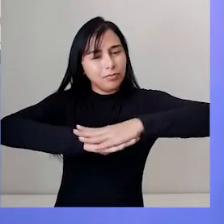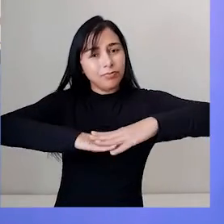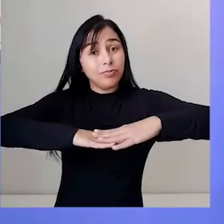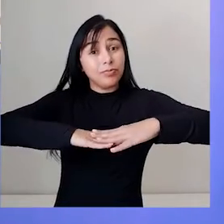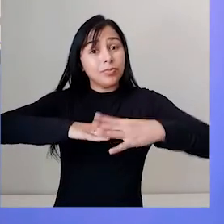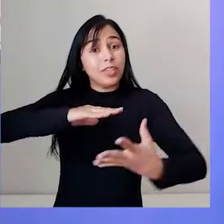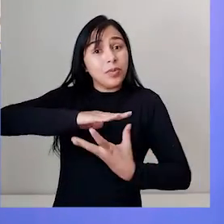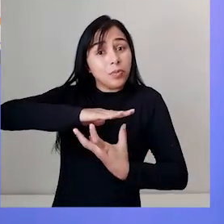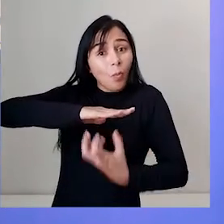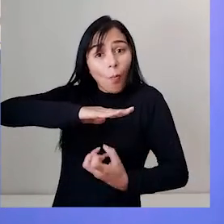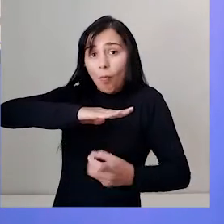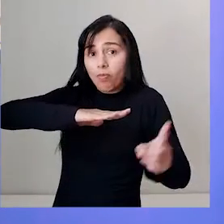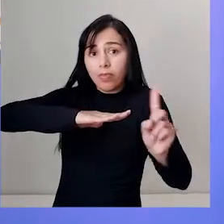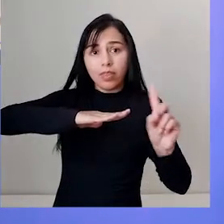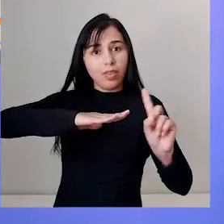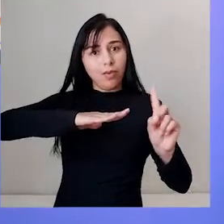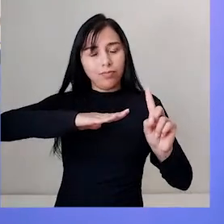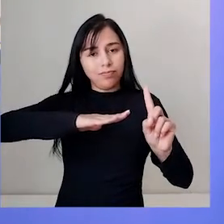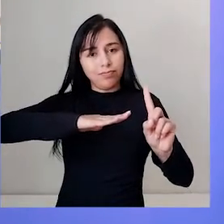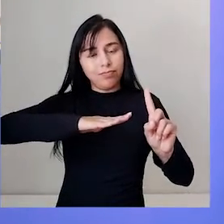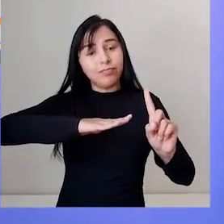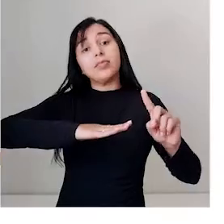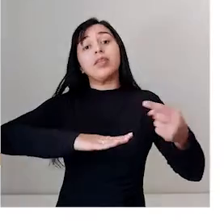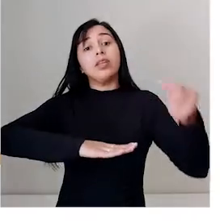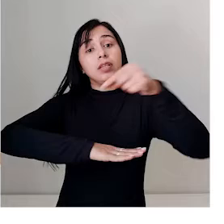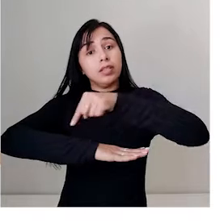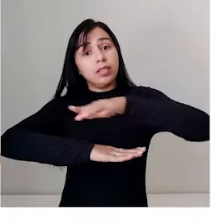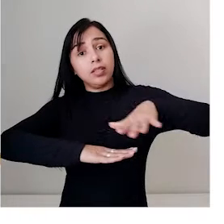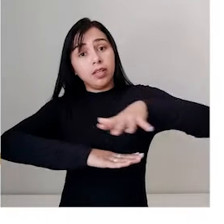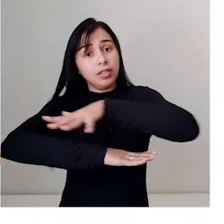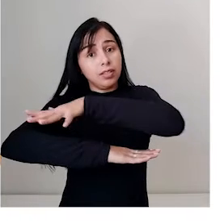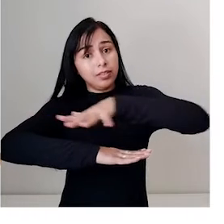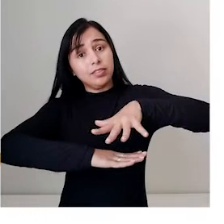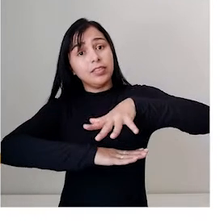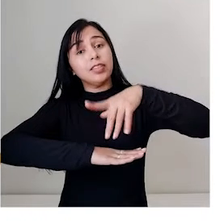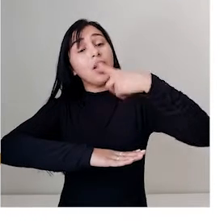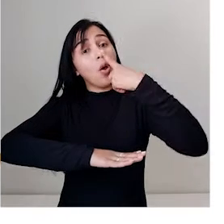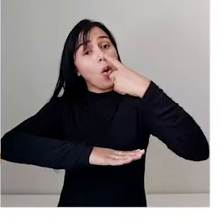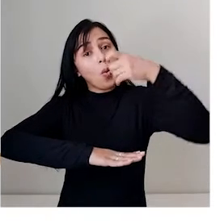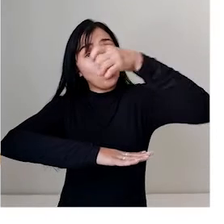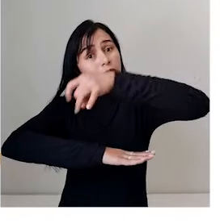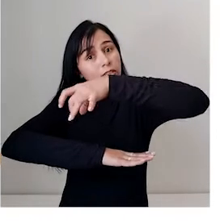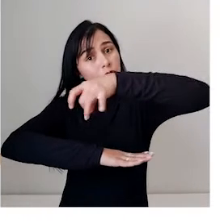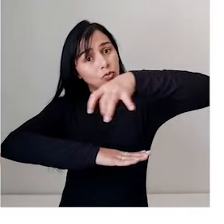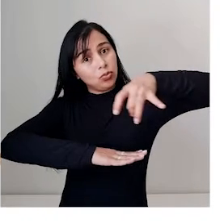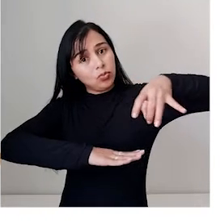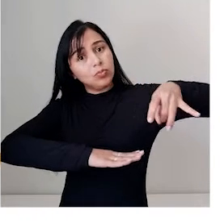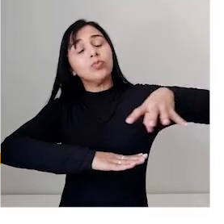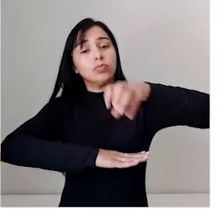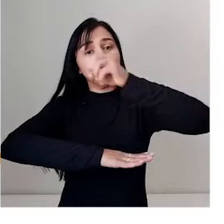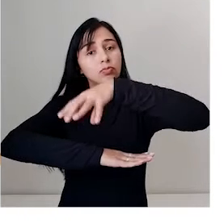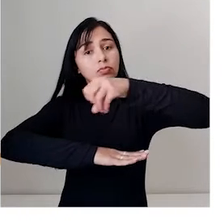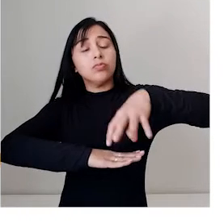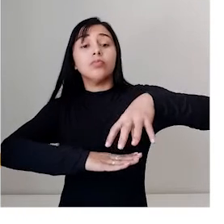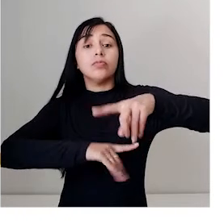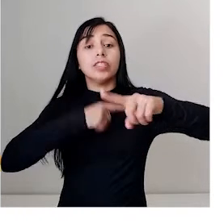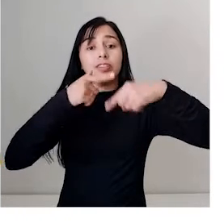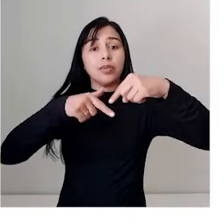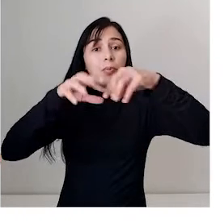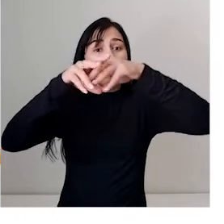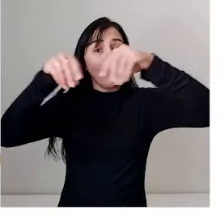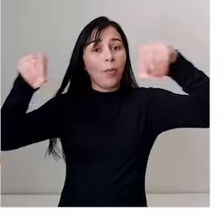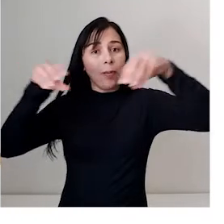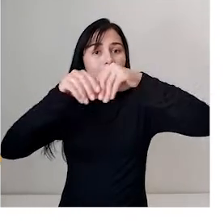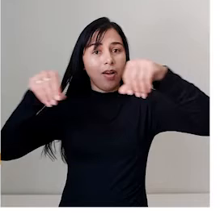impermeabilizar o solo, evitando que o líquido produzido por esse lixo chegue